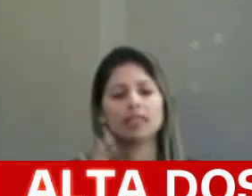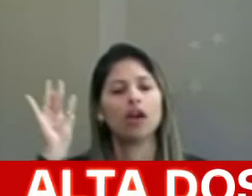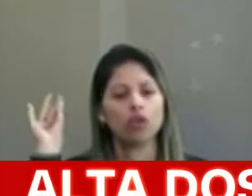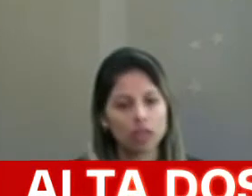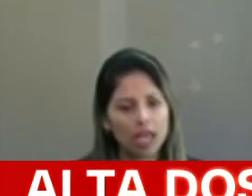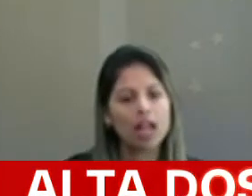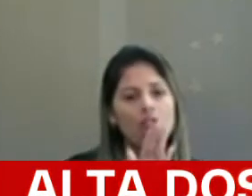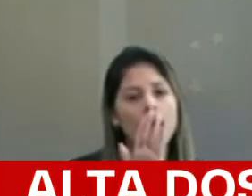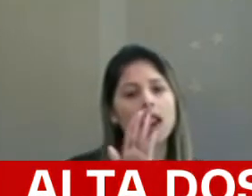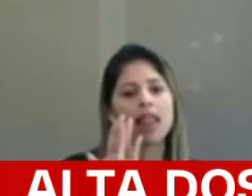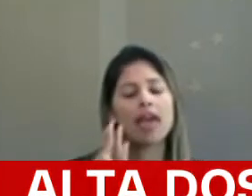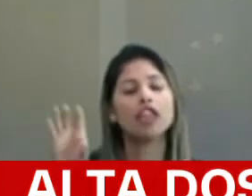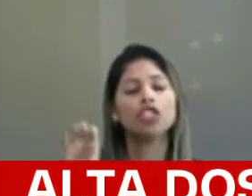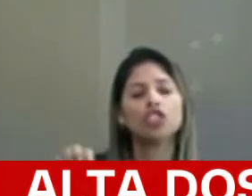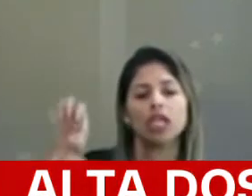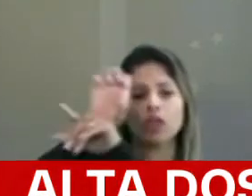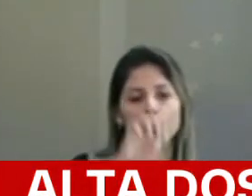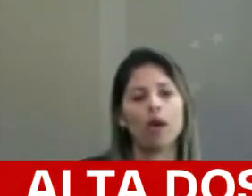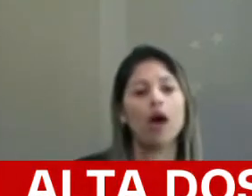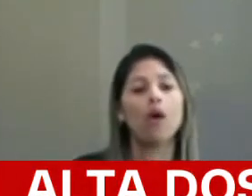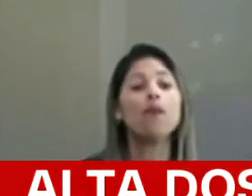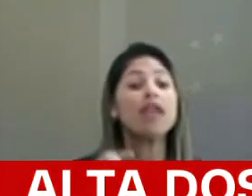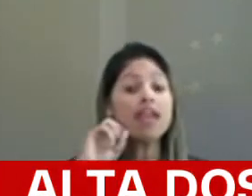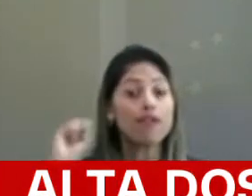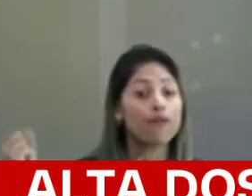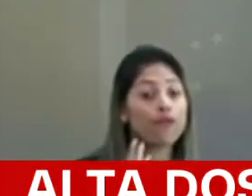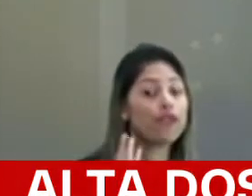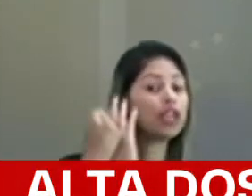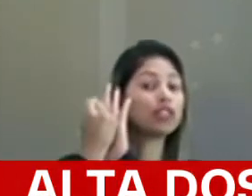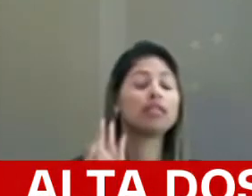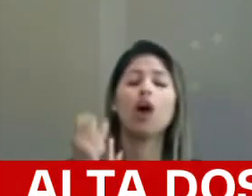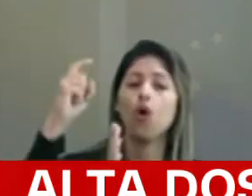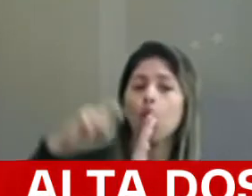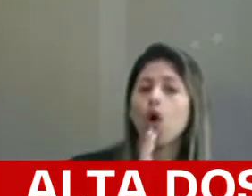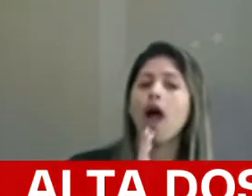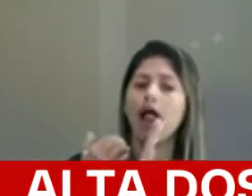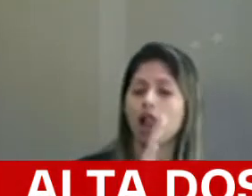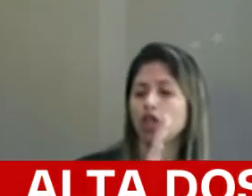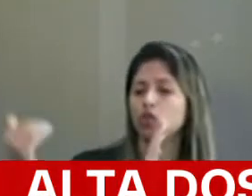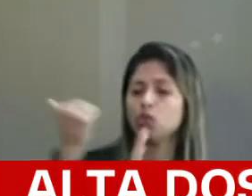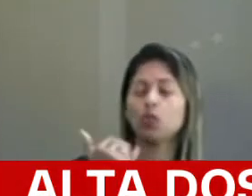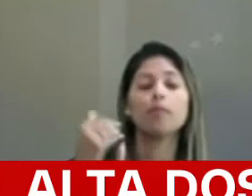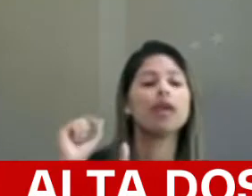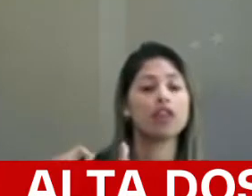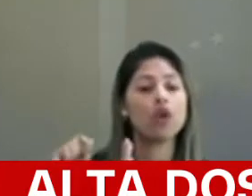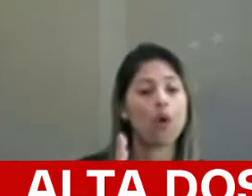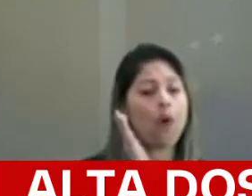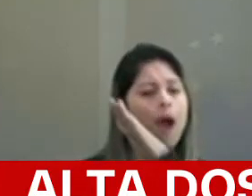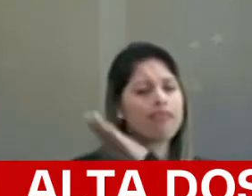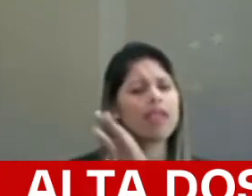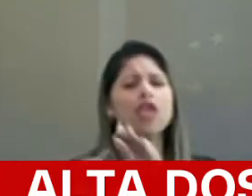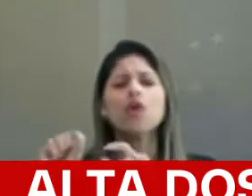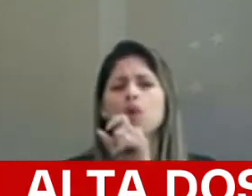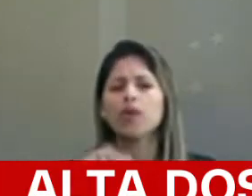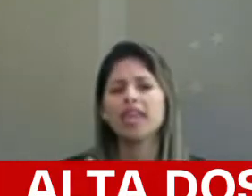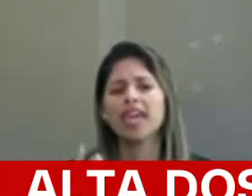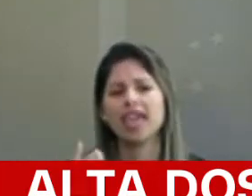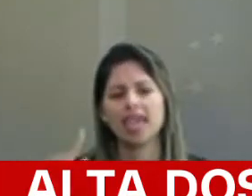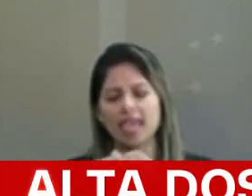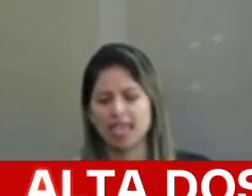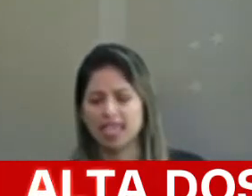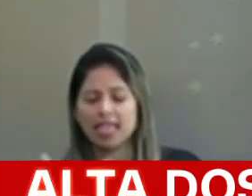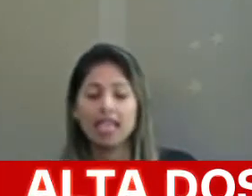inconstitucionalidade da lei estadual, que fixou alíquota superior à média para itens